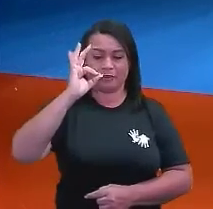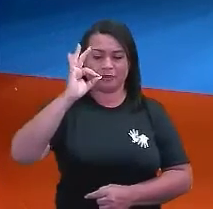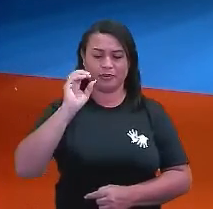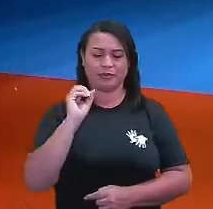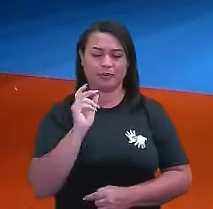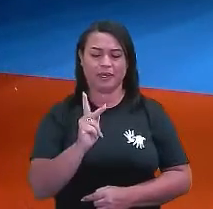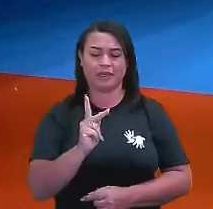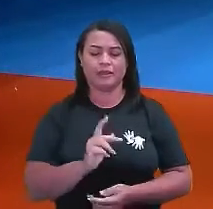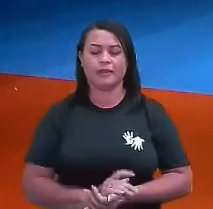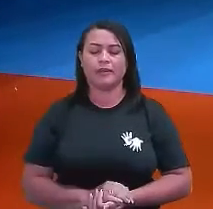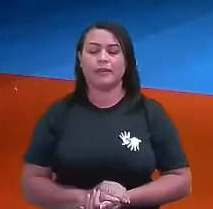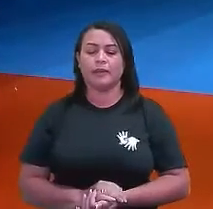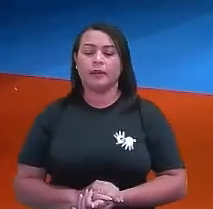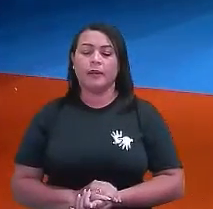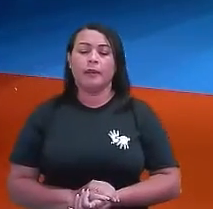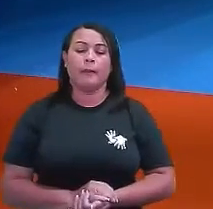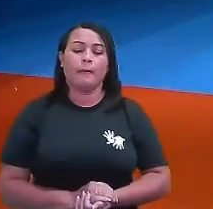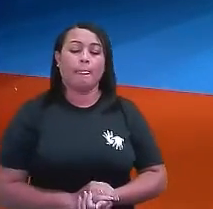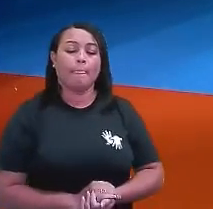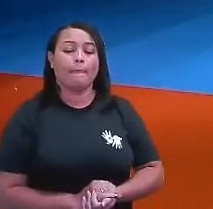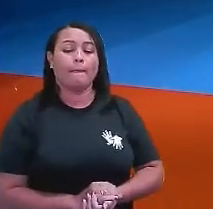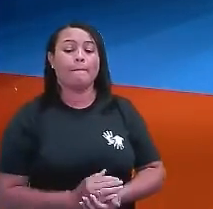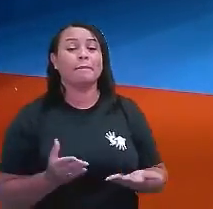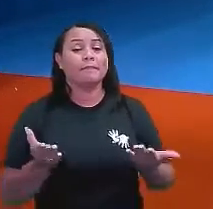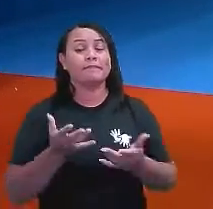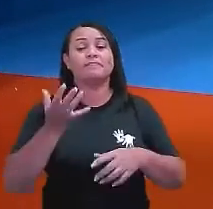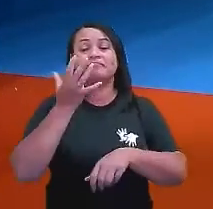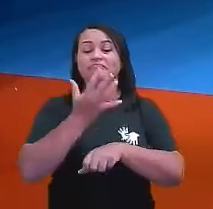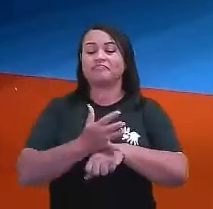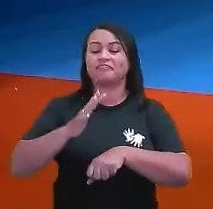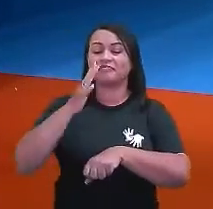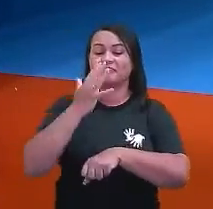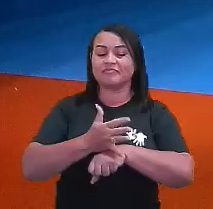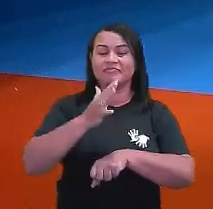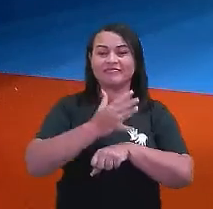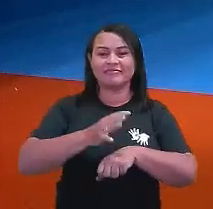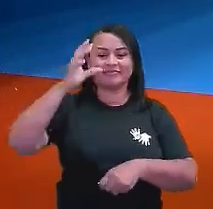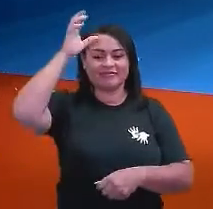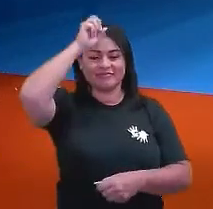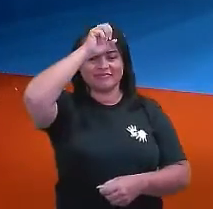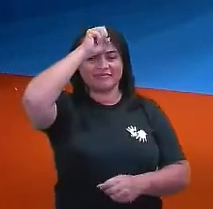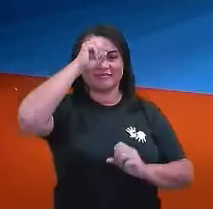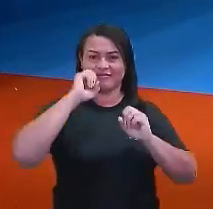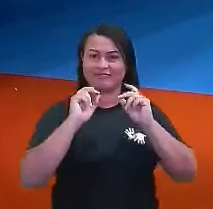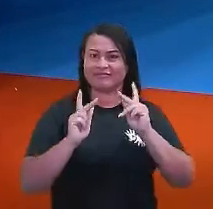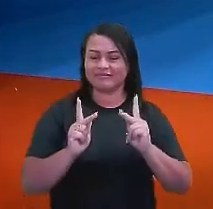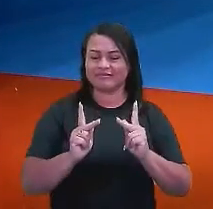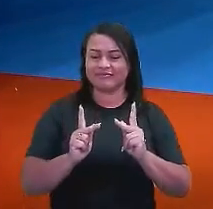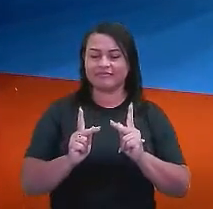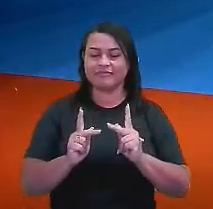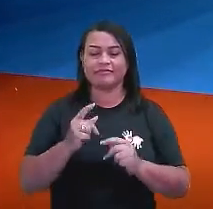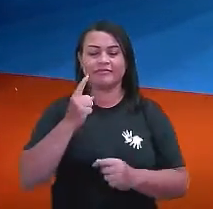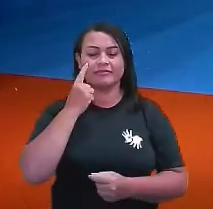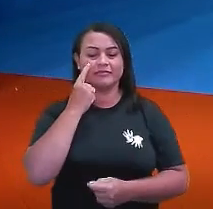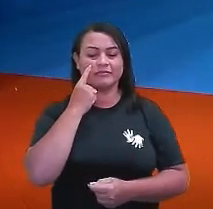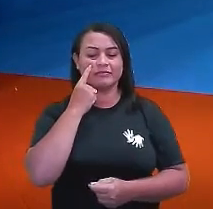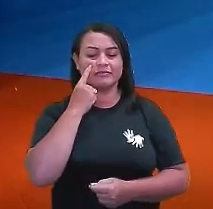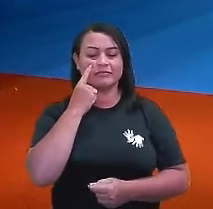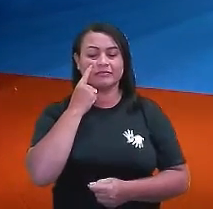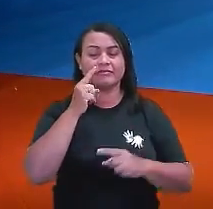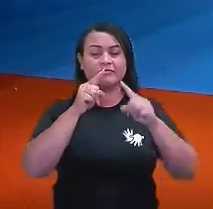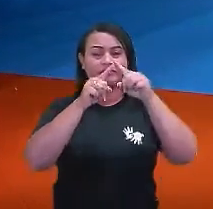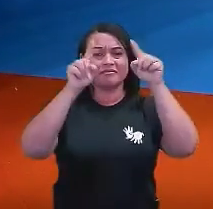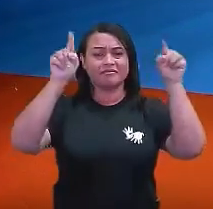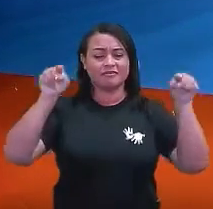bom? E aí, a gente vai praticando e vai aprendendo, tá bom? Veja neste gráfico as